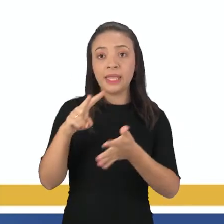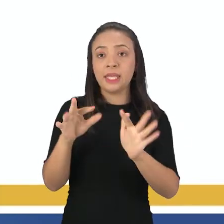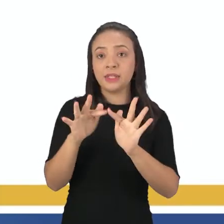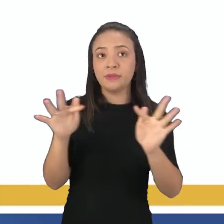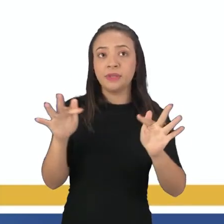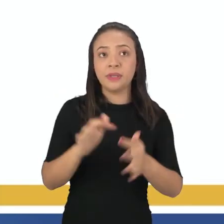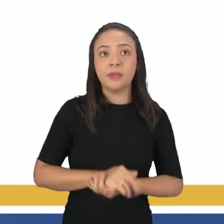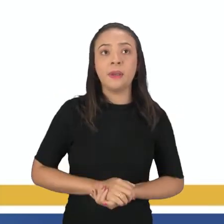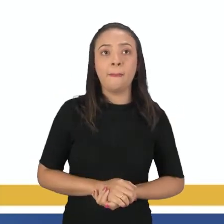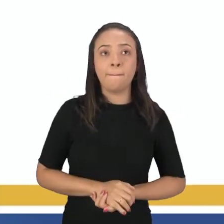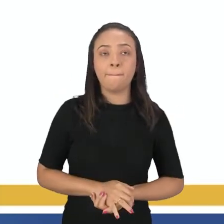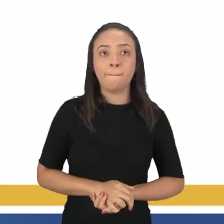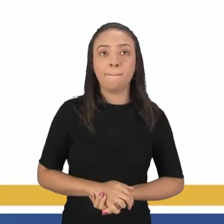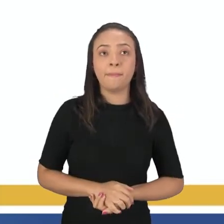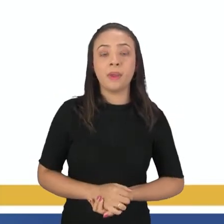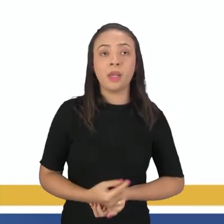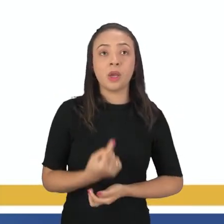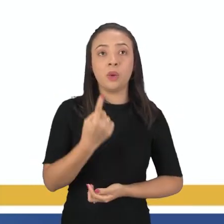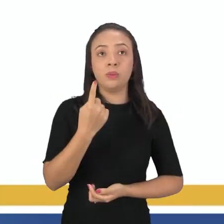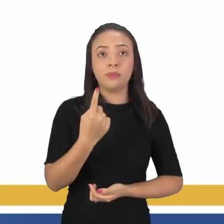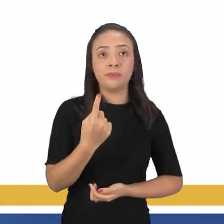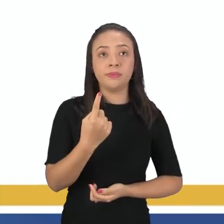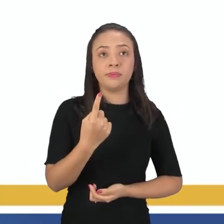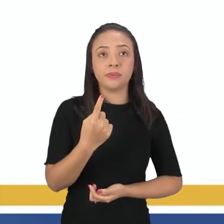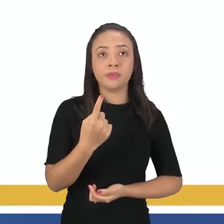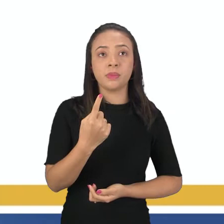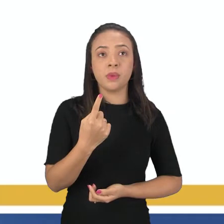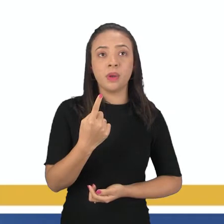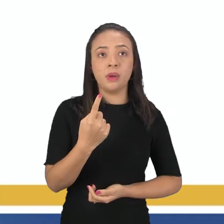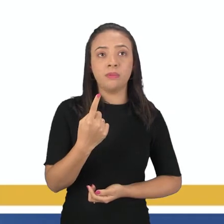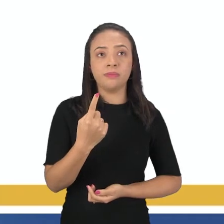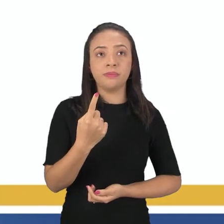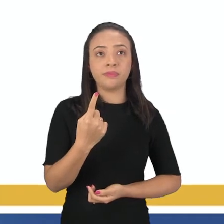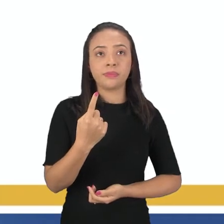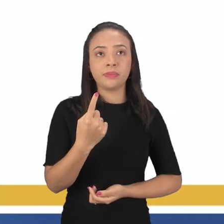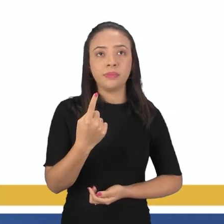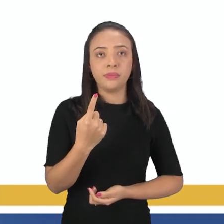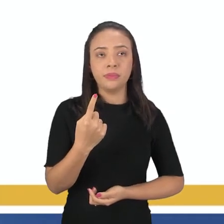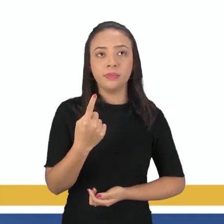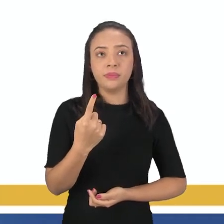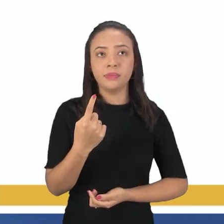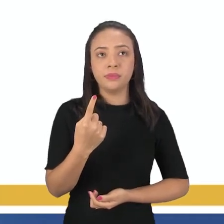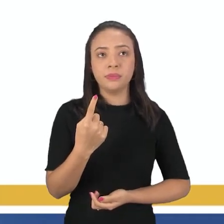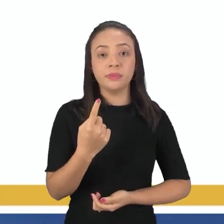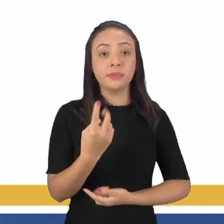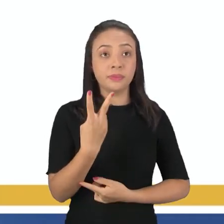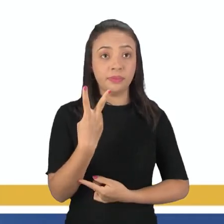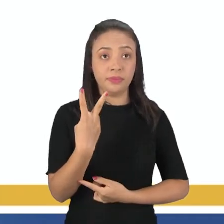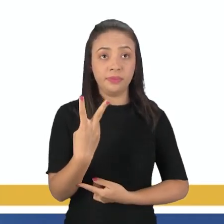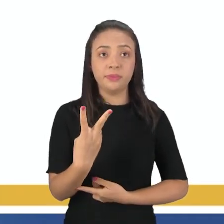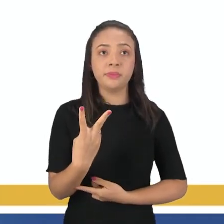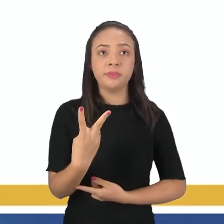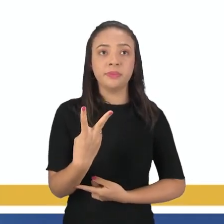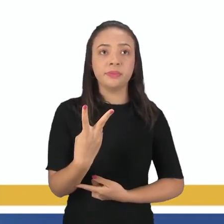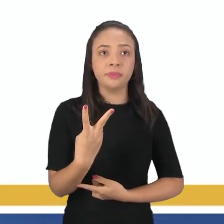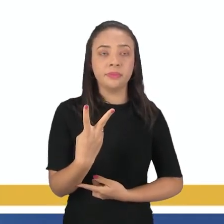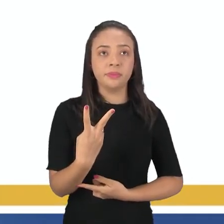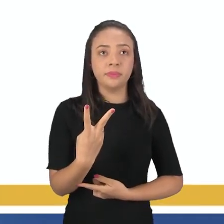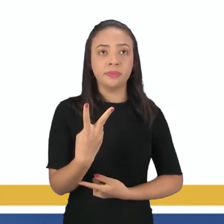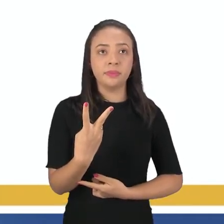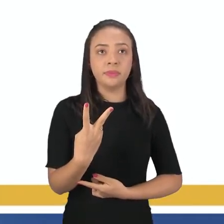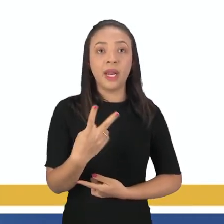sentenças primeiros. 1. Deve haver muitos problemas naquele lugar. 2.